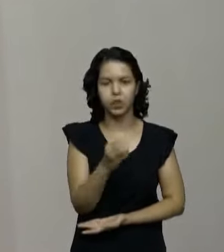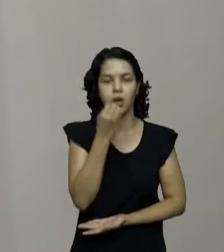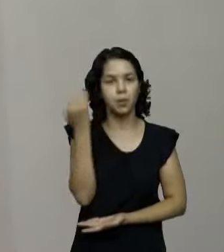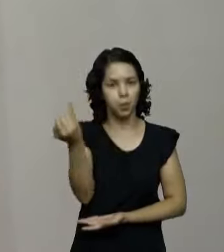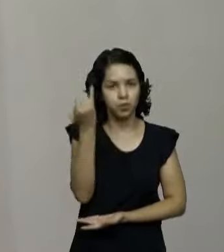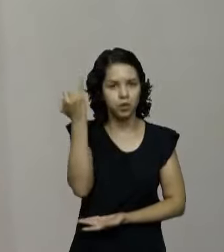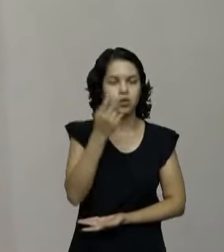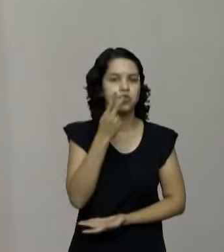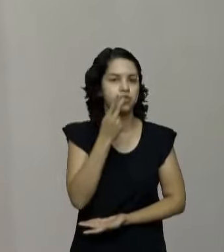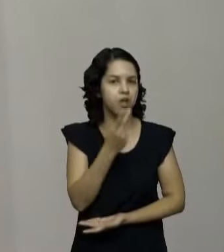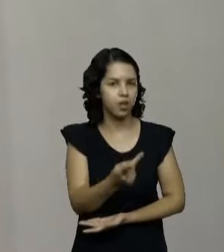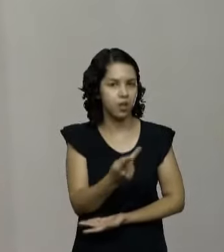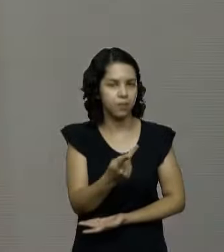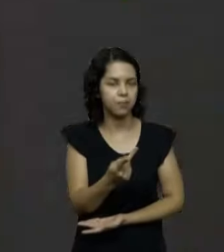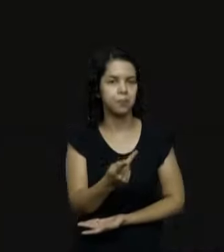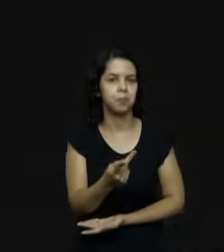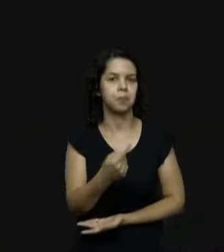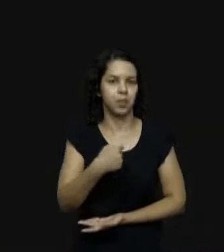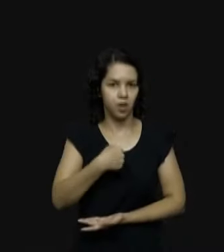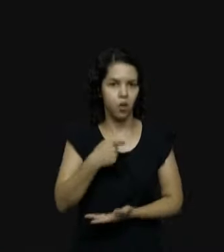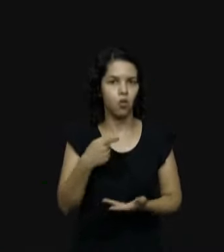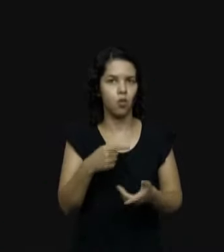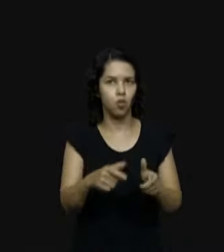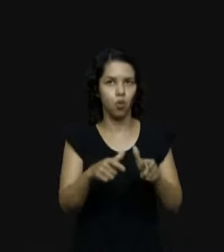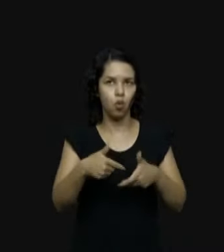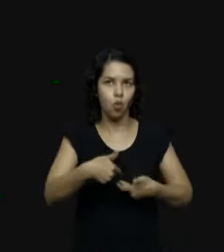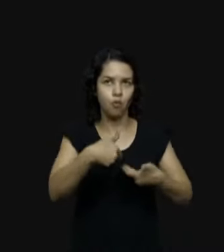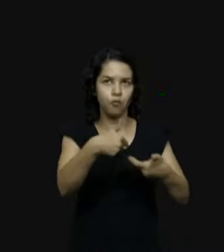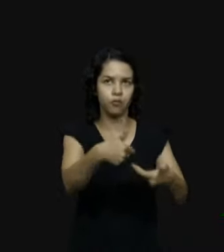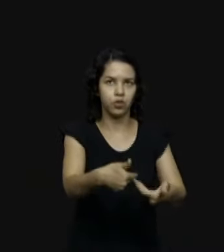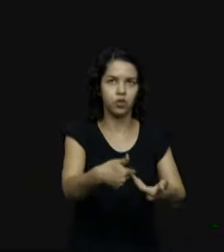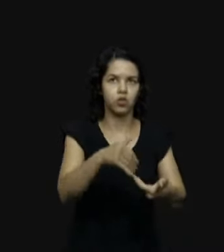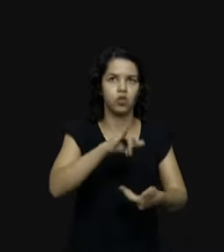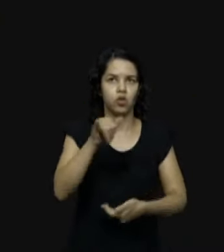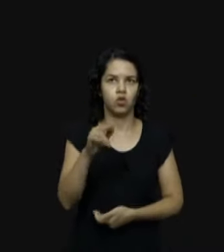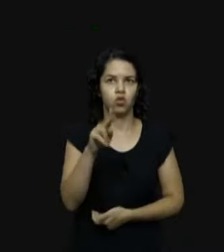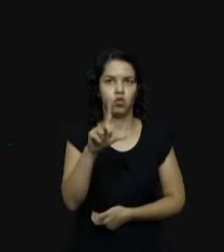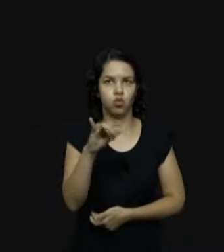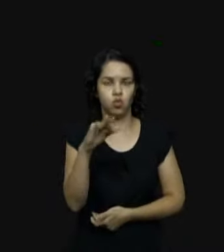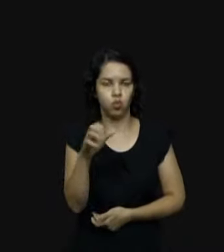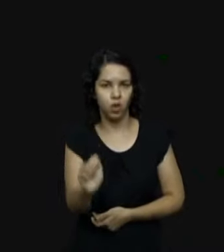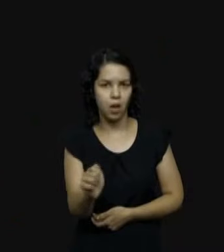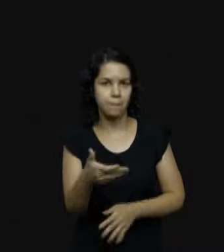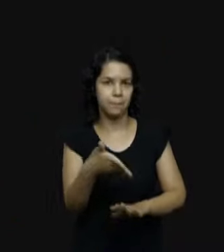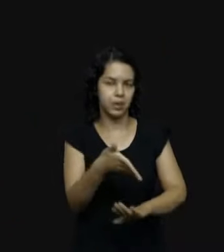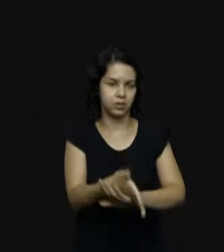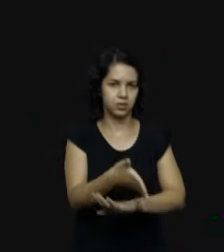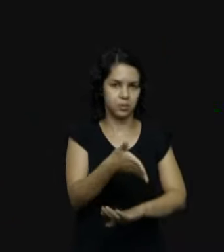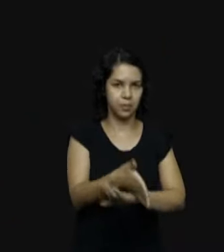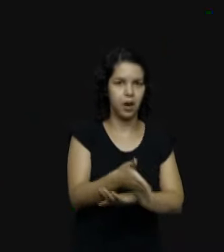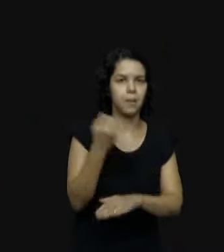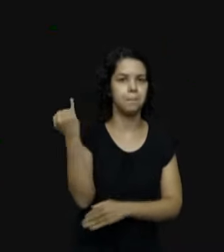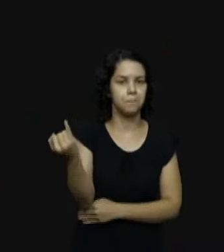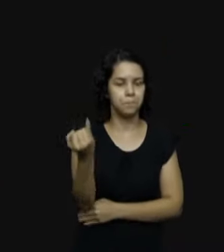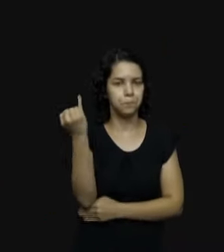o convite da Júlia Zanatta para participar dessa